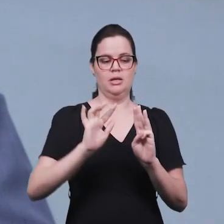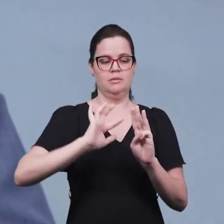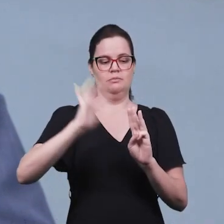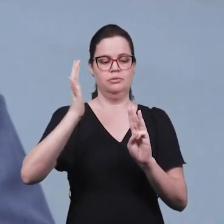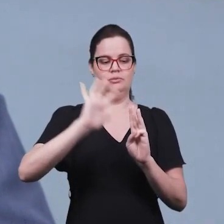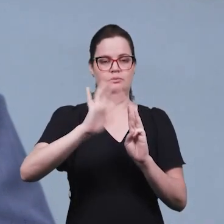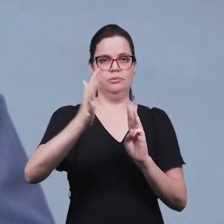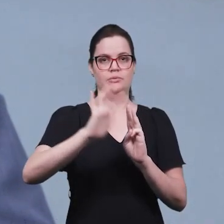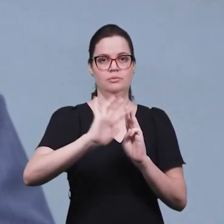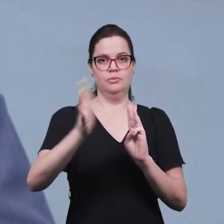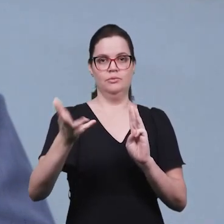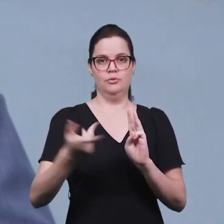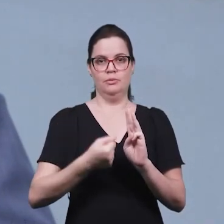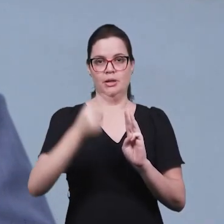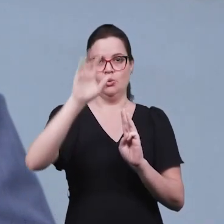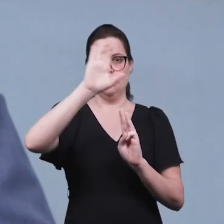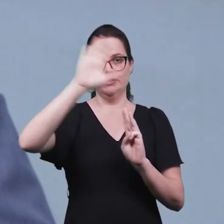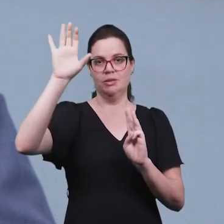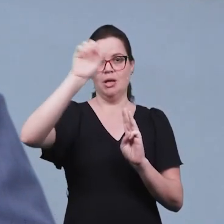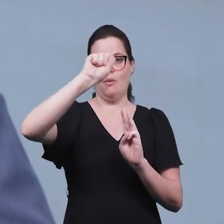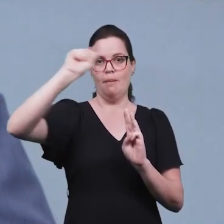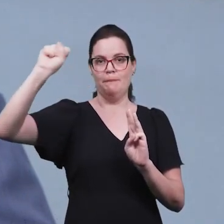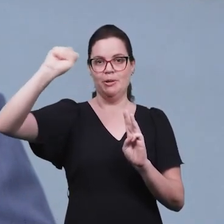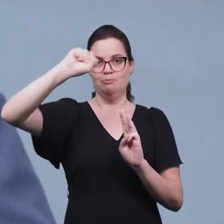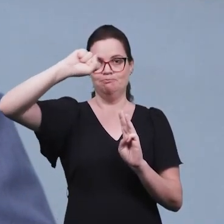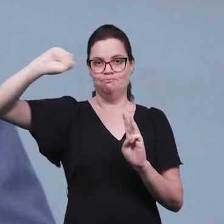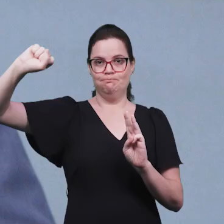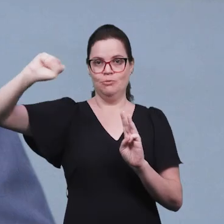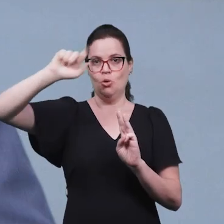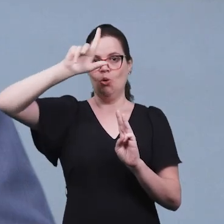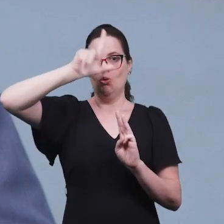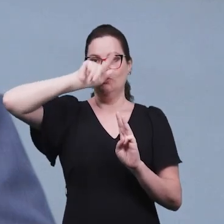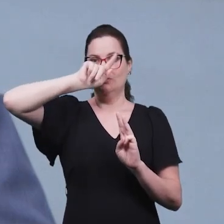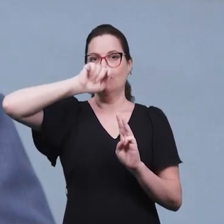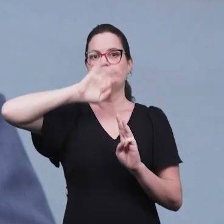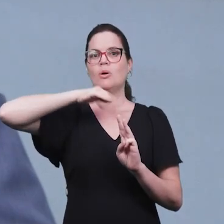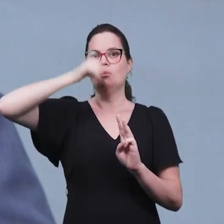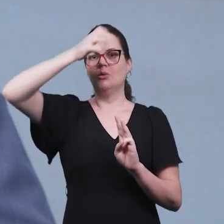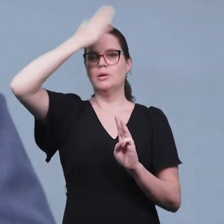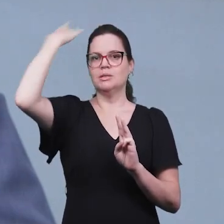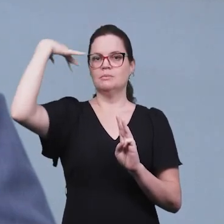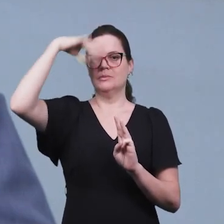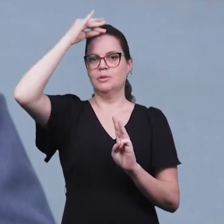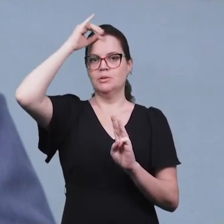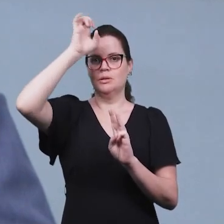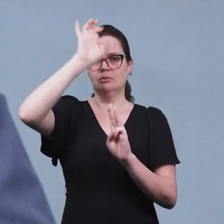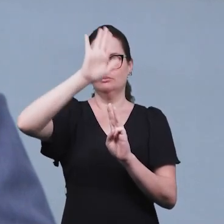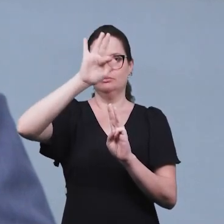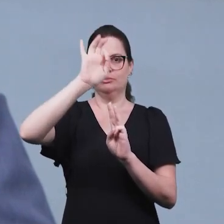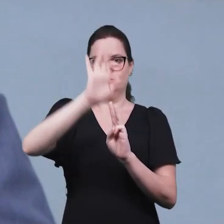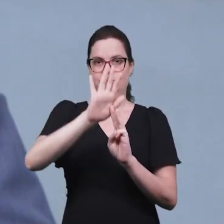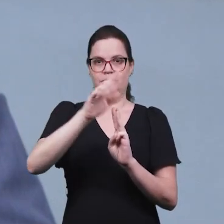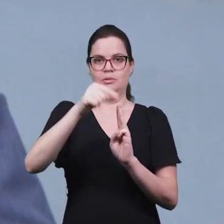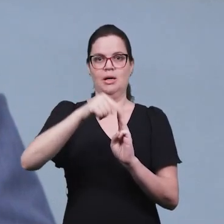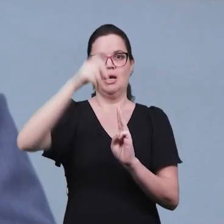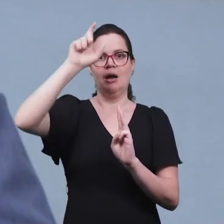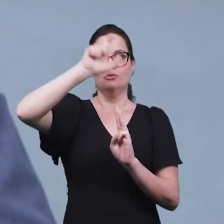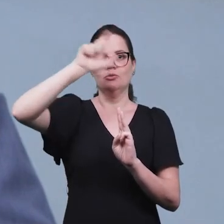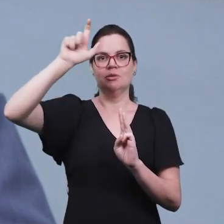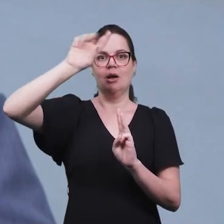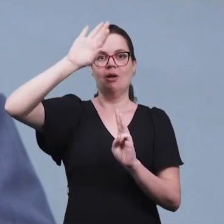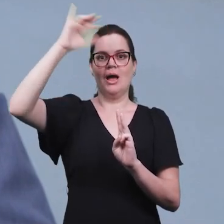maravilhosos aconteceram. Os céus se abriram, o Espírito Santo veio sobre ele, uma